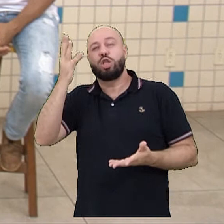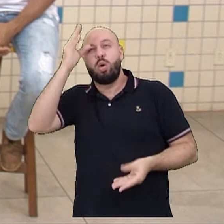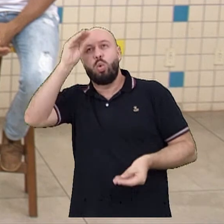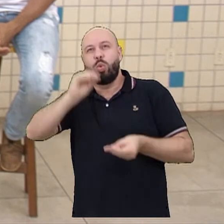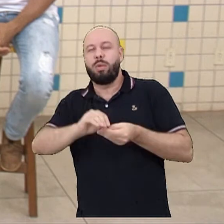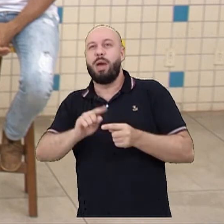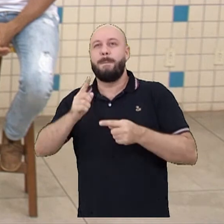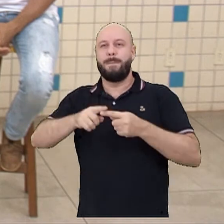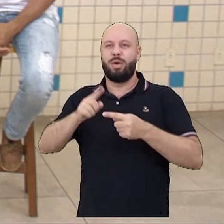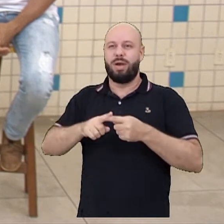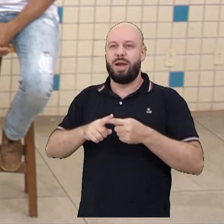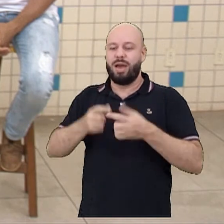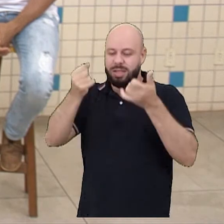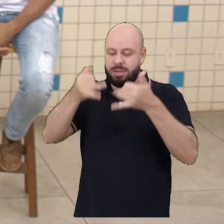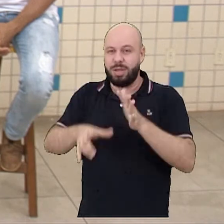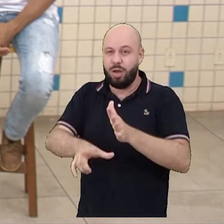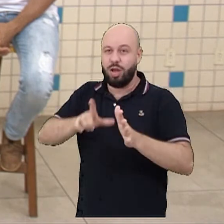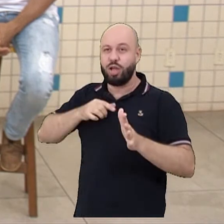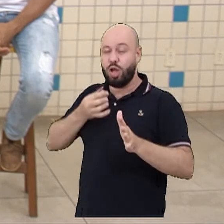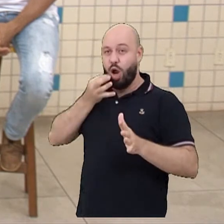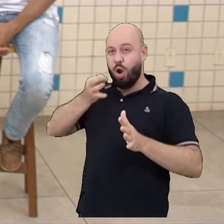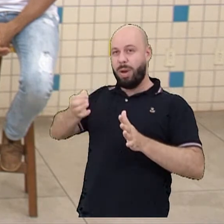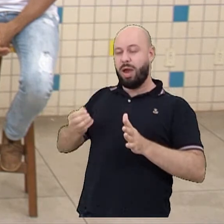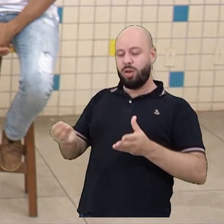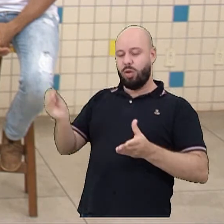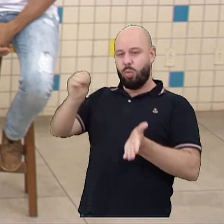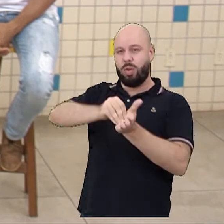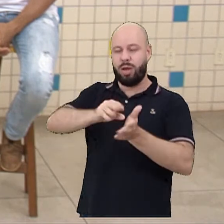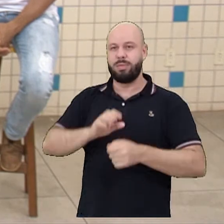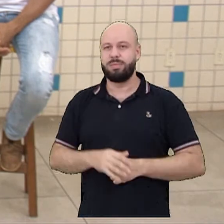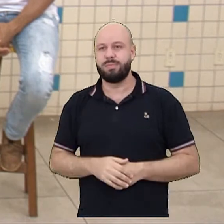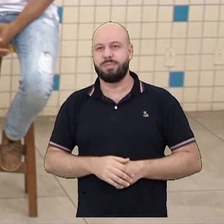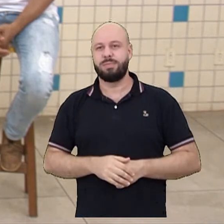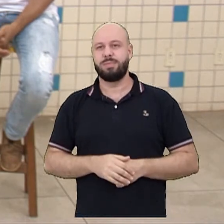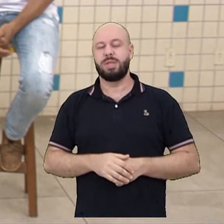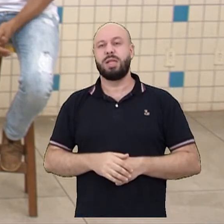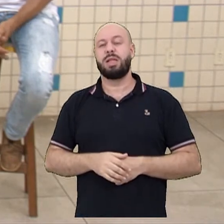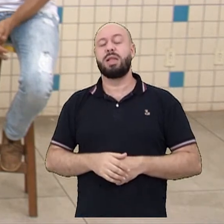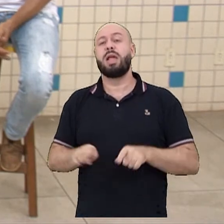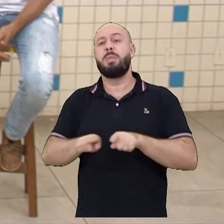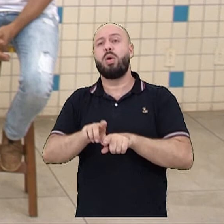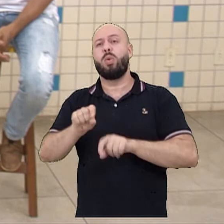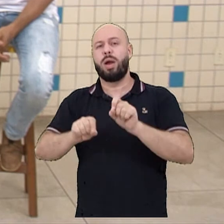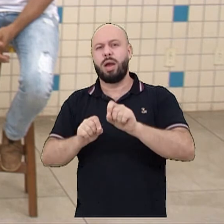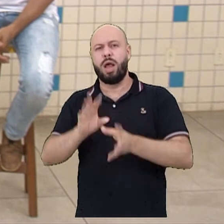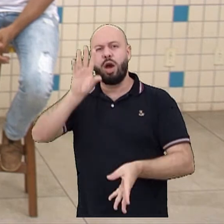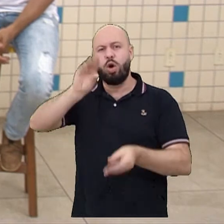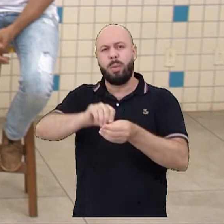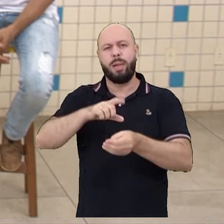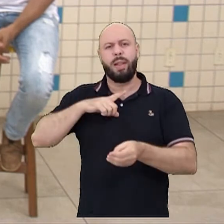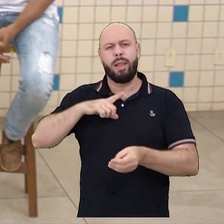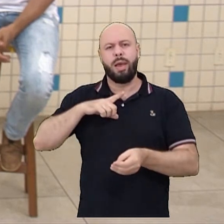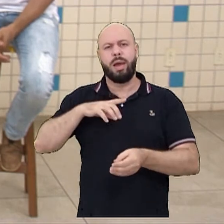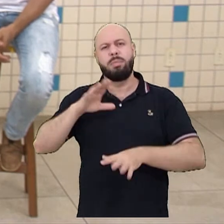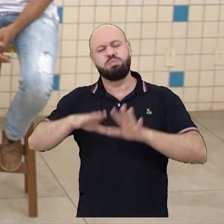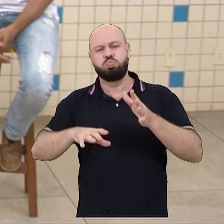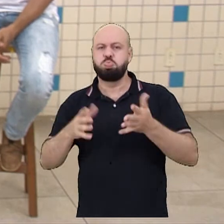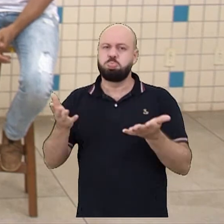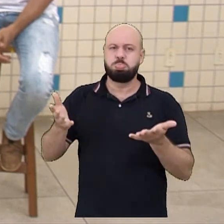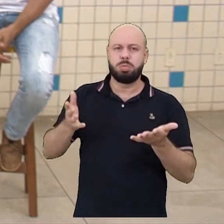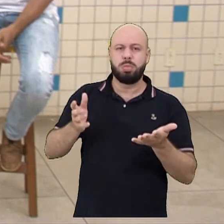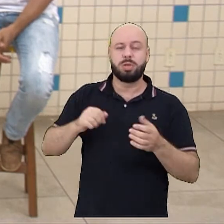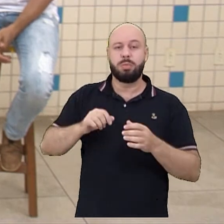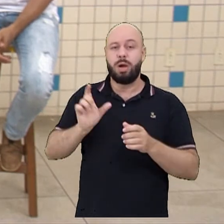devido ao argumento utilizado. Aí, também, além de conclusão, nós temos aí